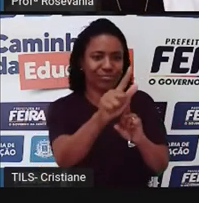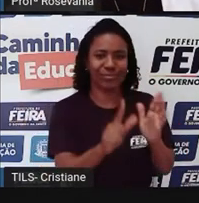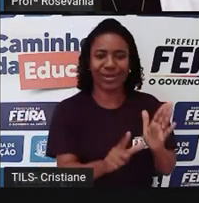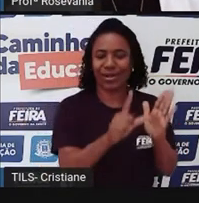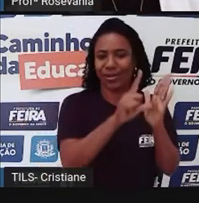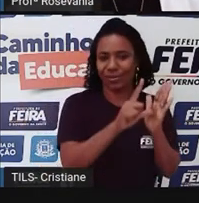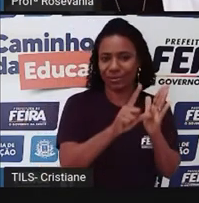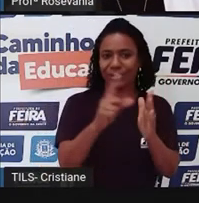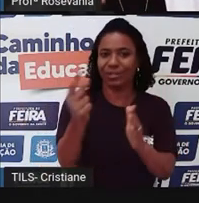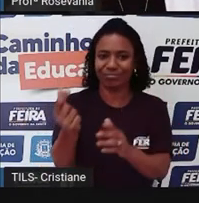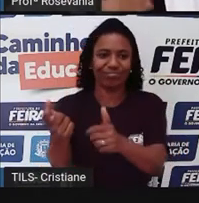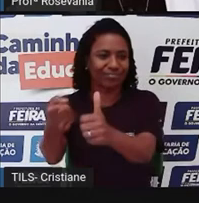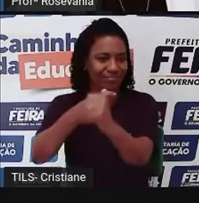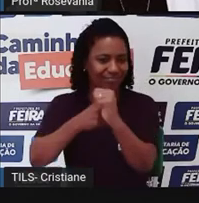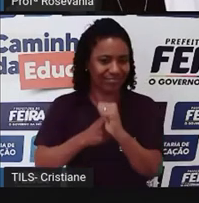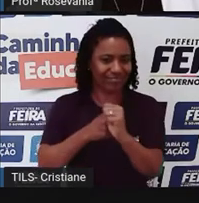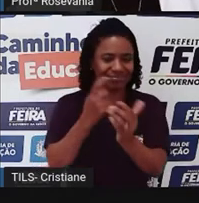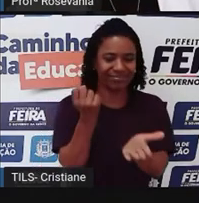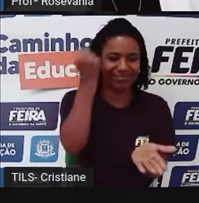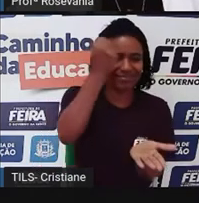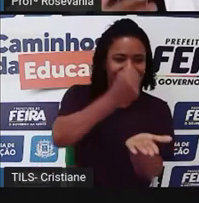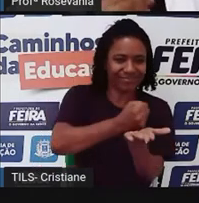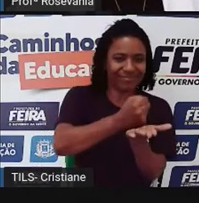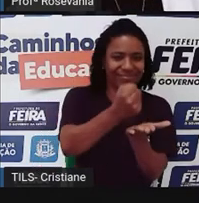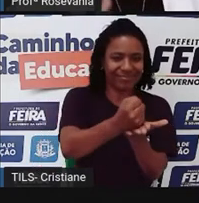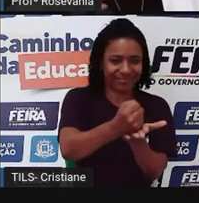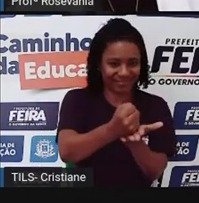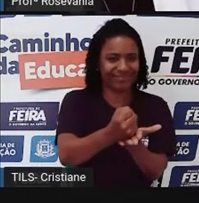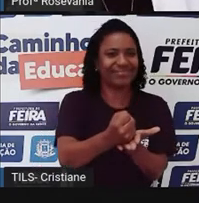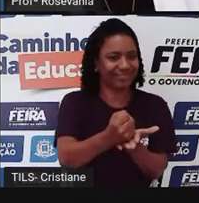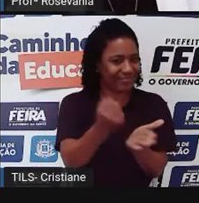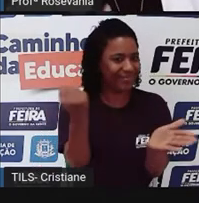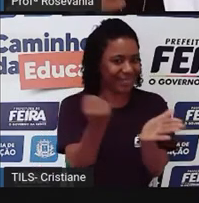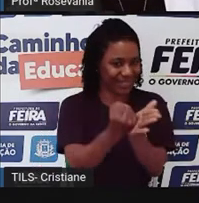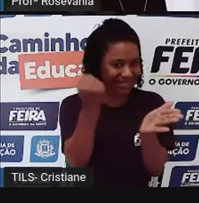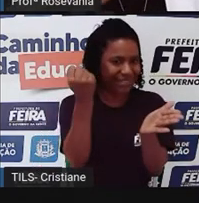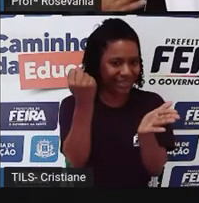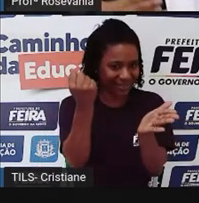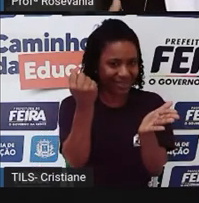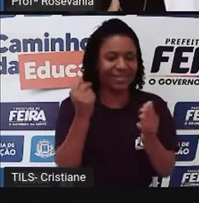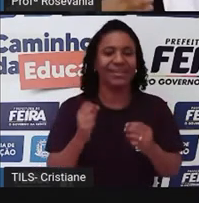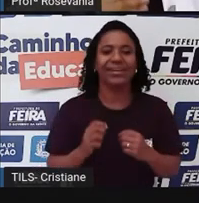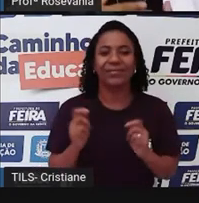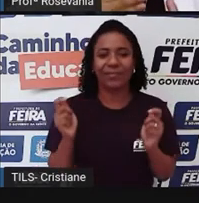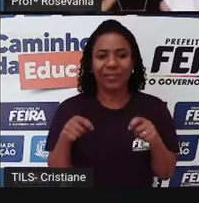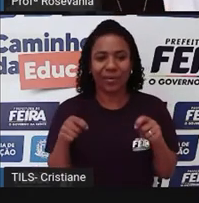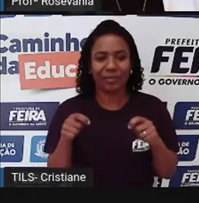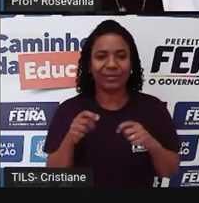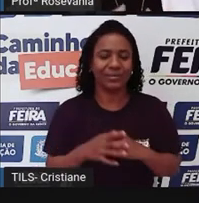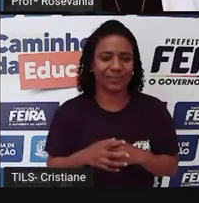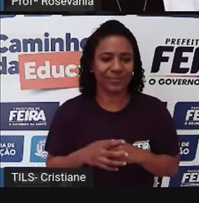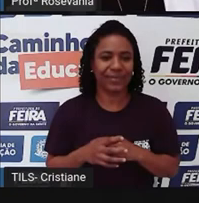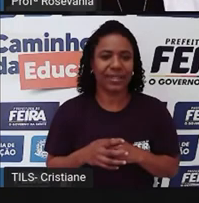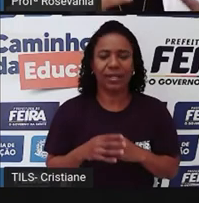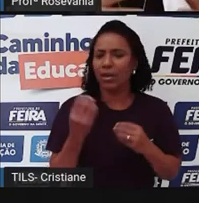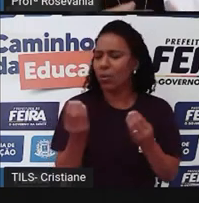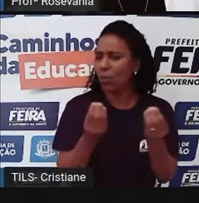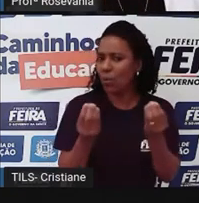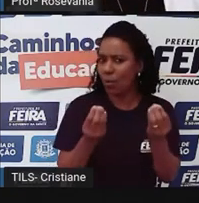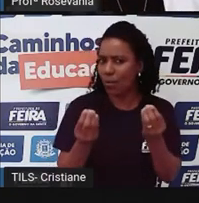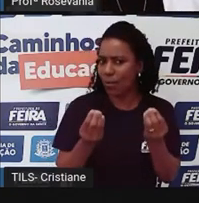para poder usar isso. Então, as franchises ou franquias, são um sistema de negócio em que